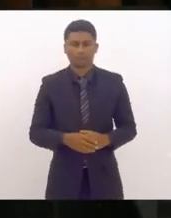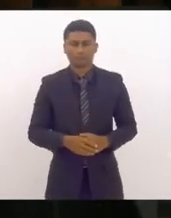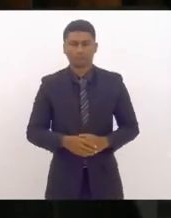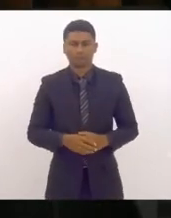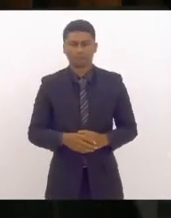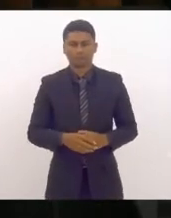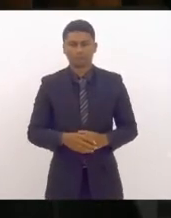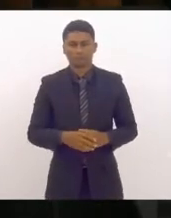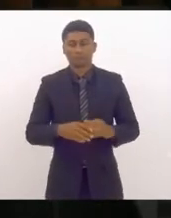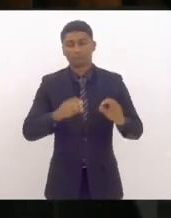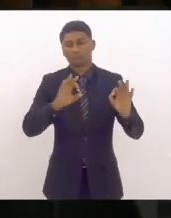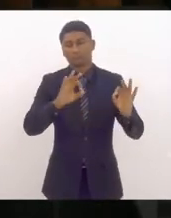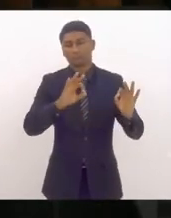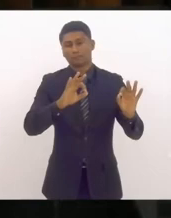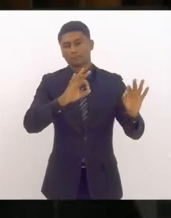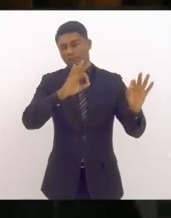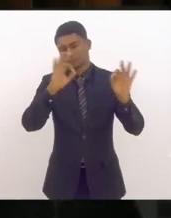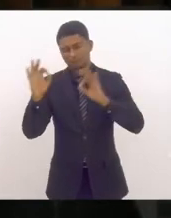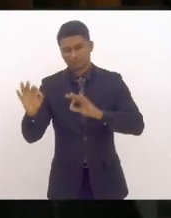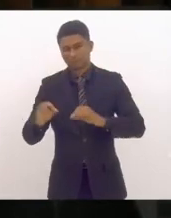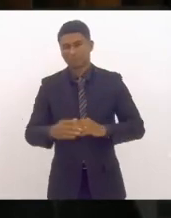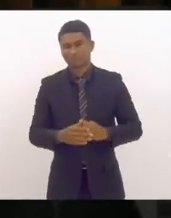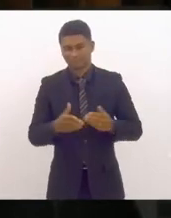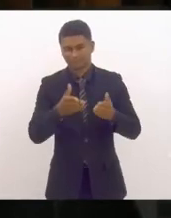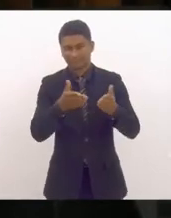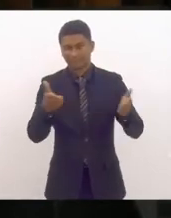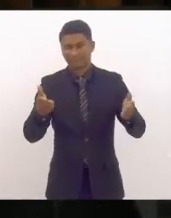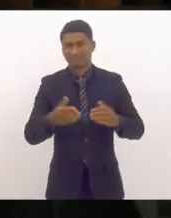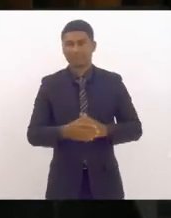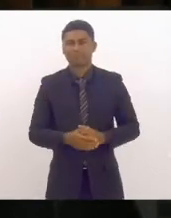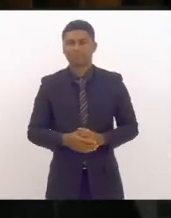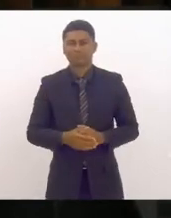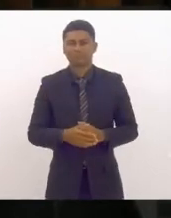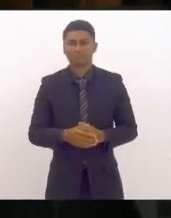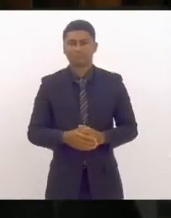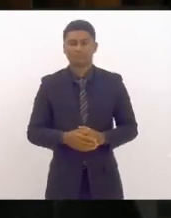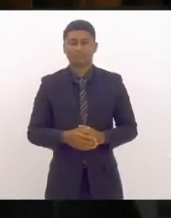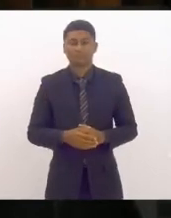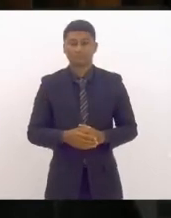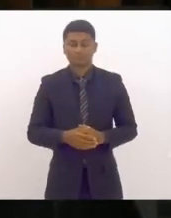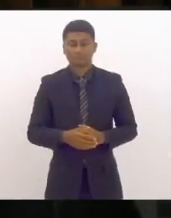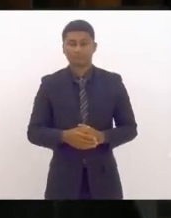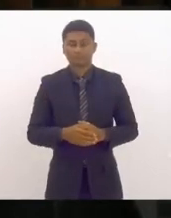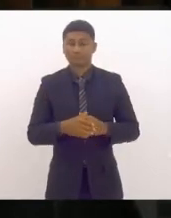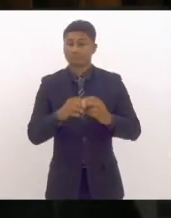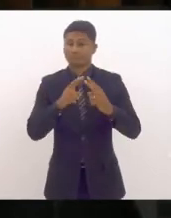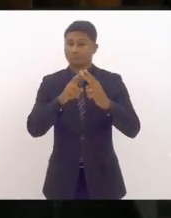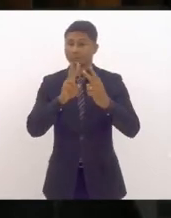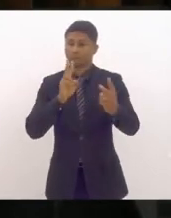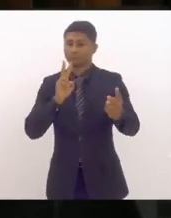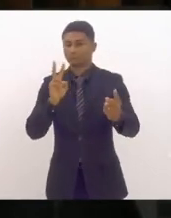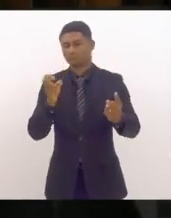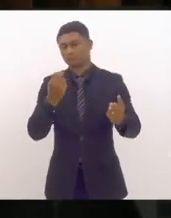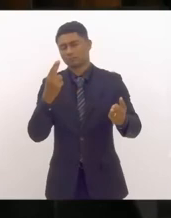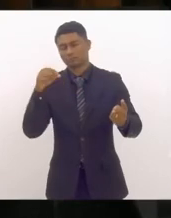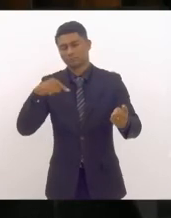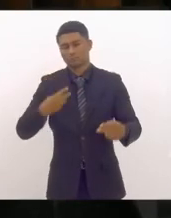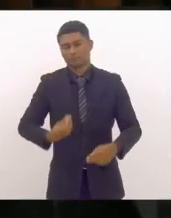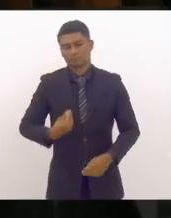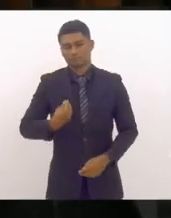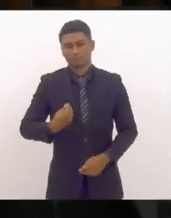nos assistem e nos acompanham de forma remota ou